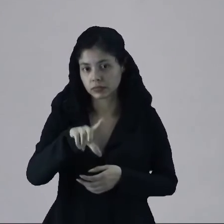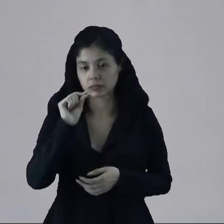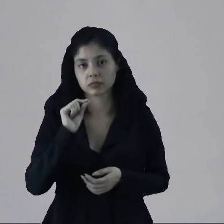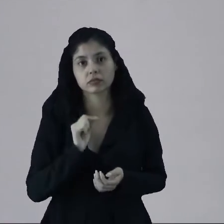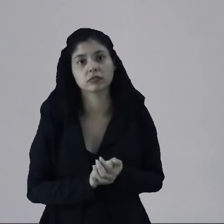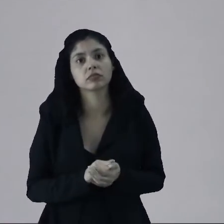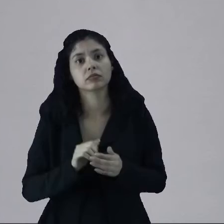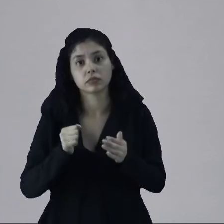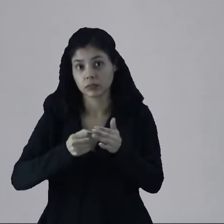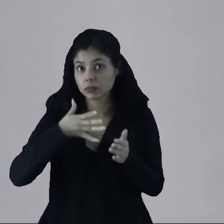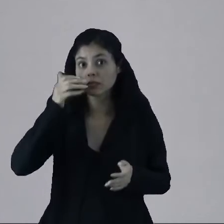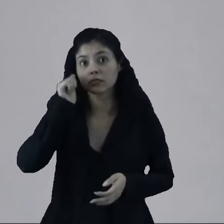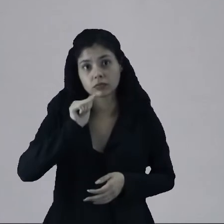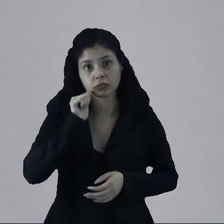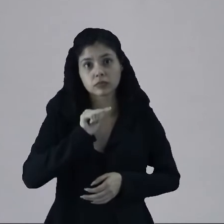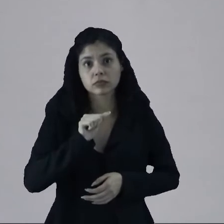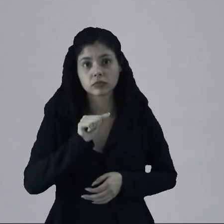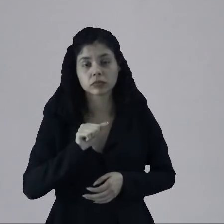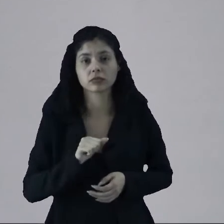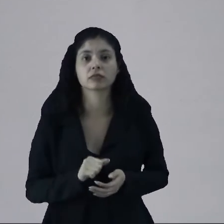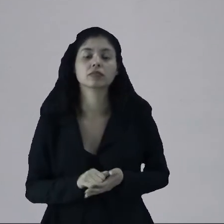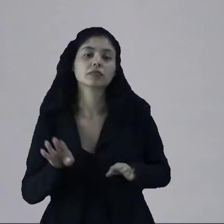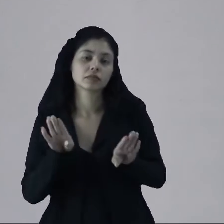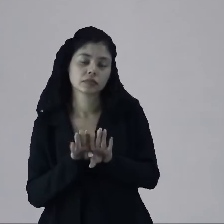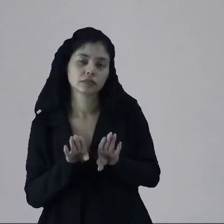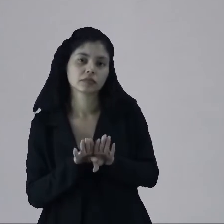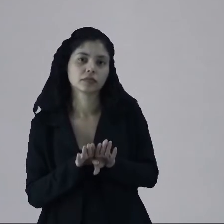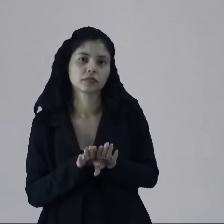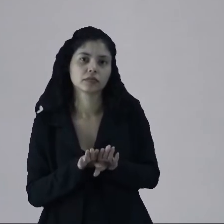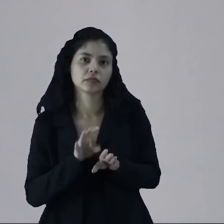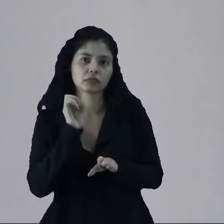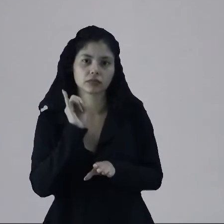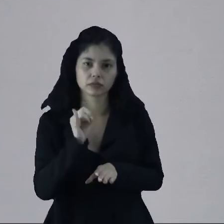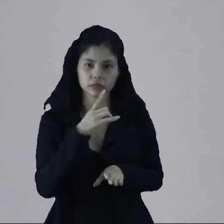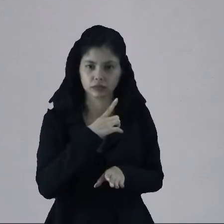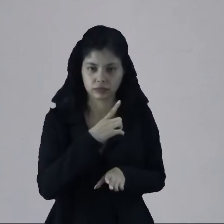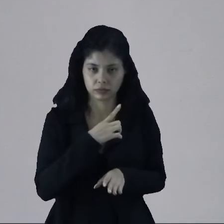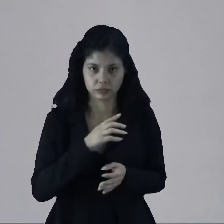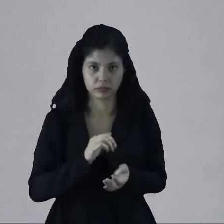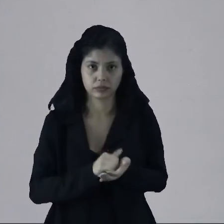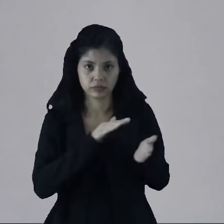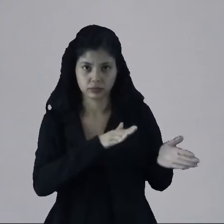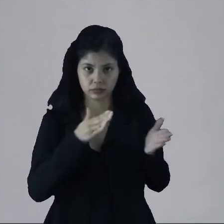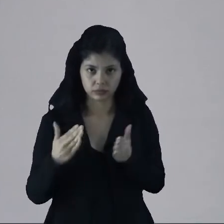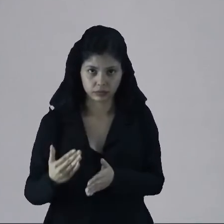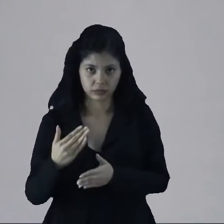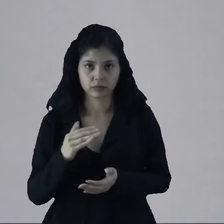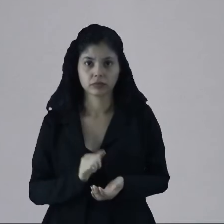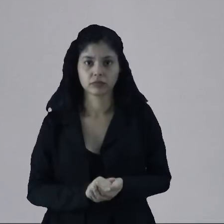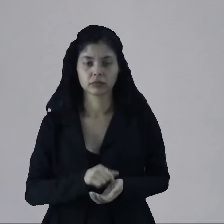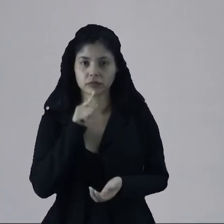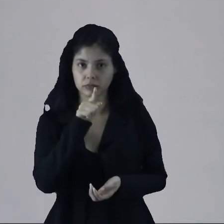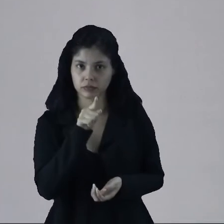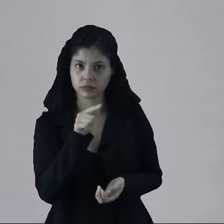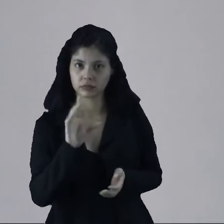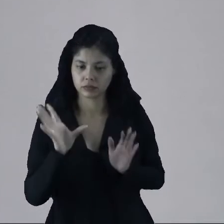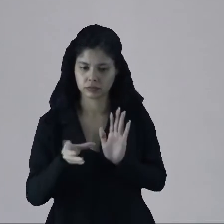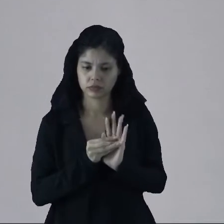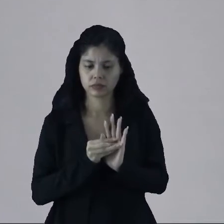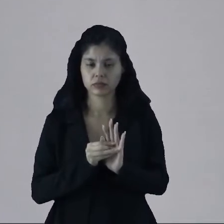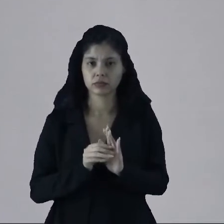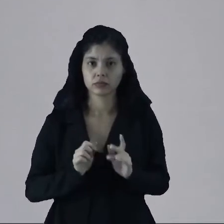alternativa lá tinha muitas mulheres e muitas mulheres afetadas. Se você só parte desse princípio e lê o enunciado lá, você ia